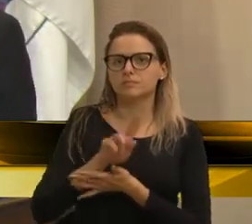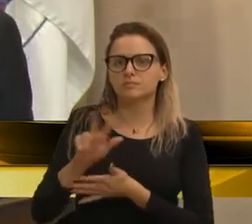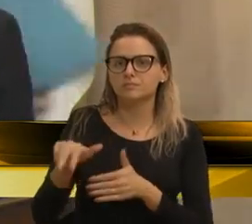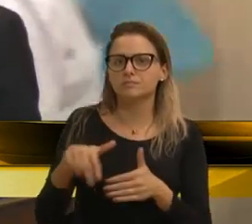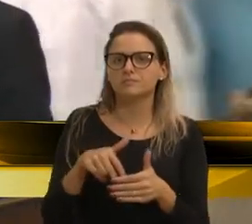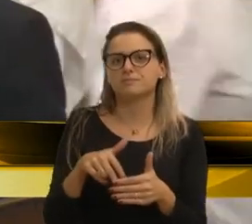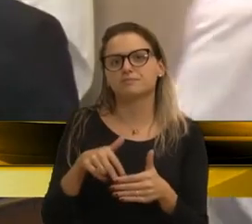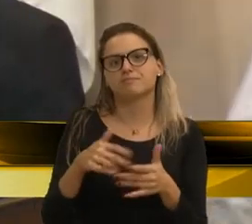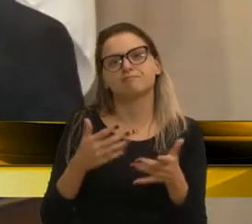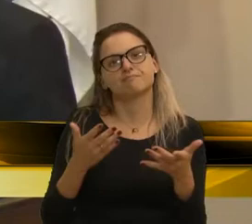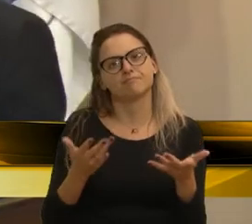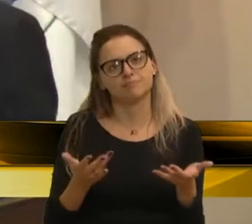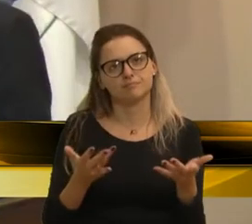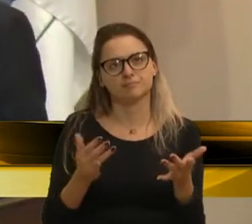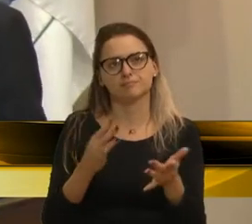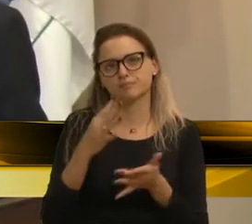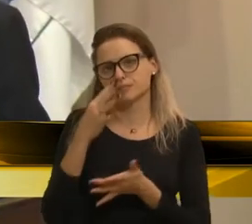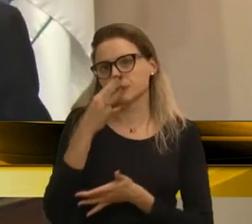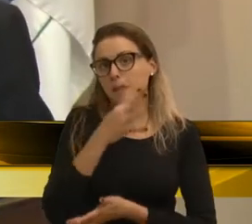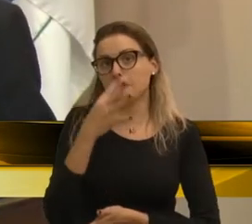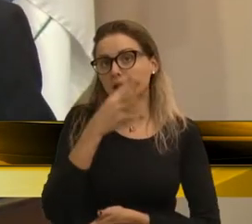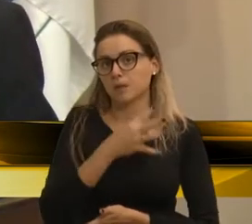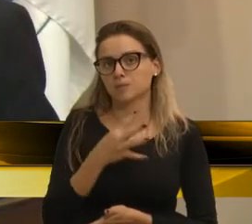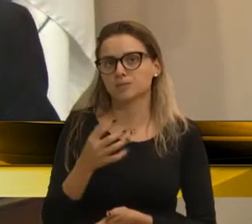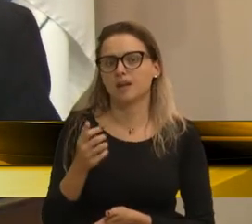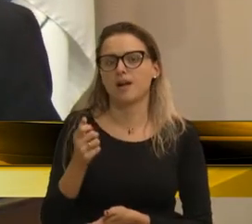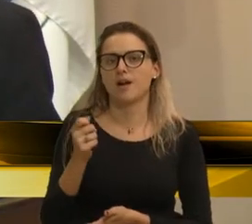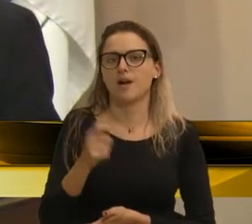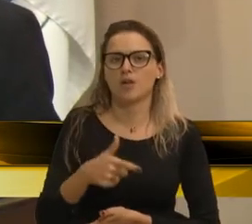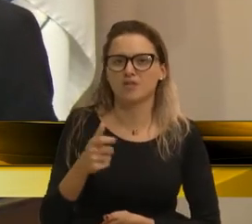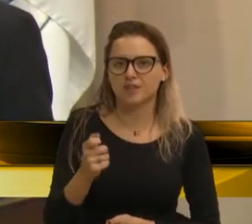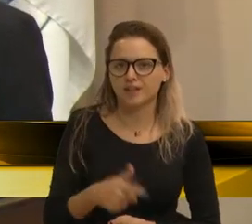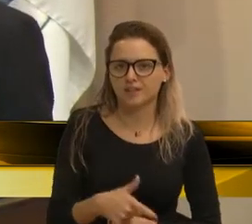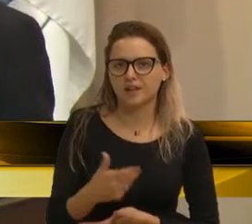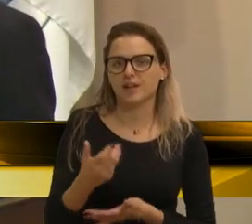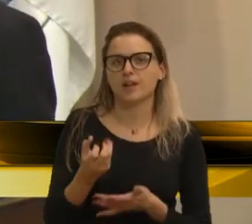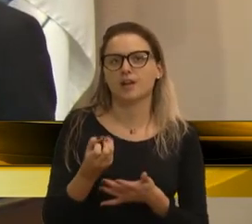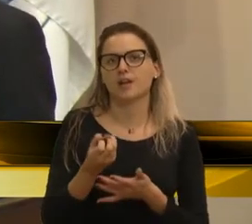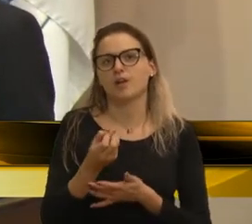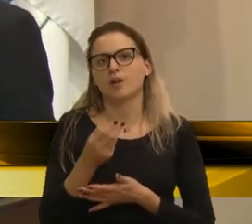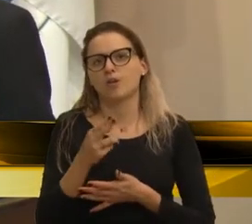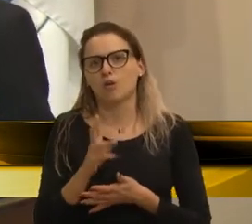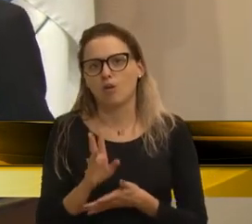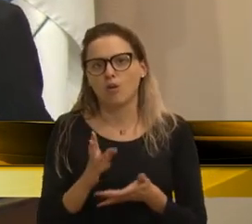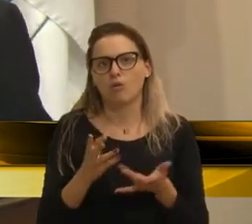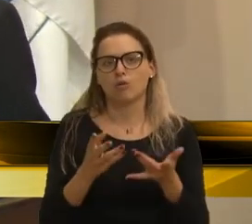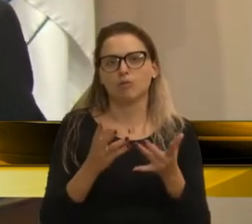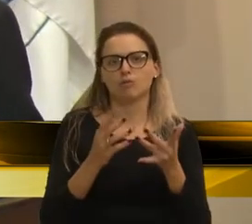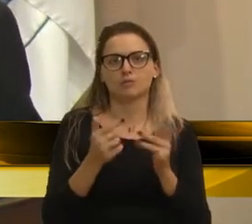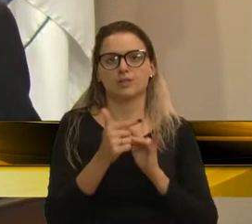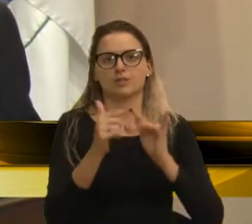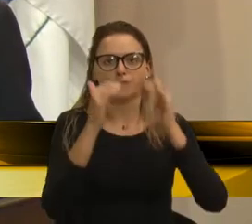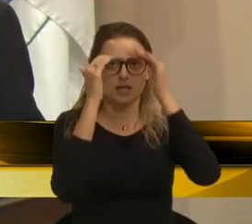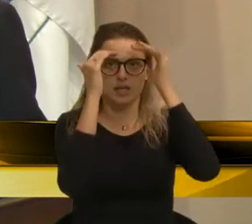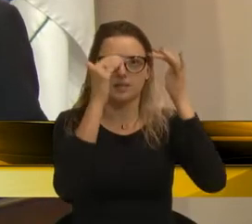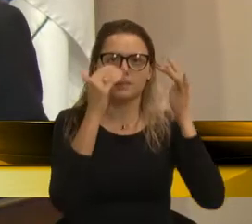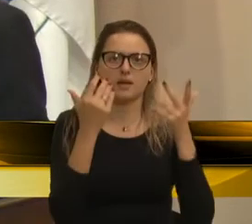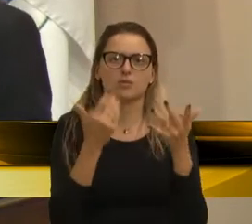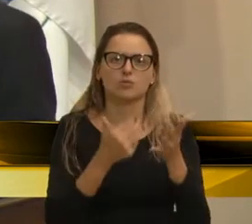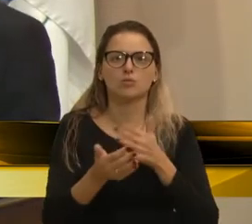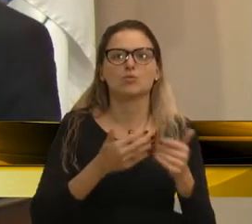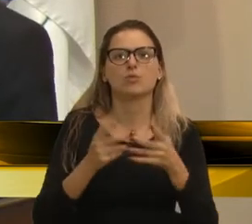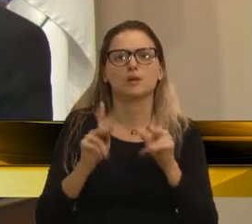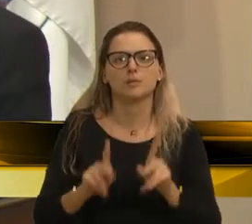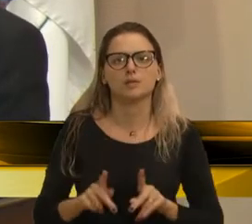para ofender ou para atacar de forma pessoal quem quer que seja. Sempre